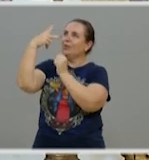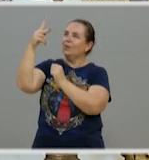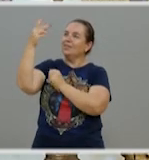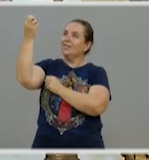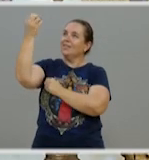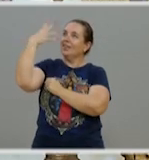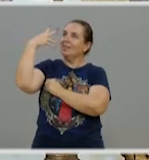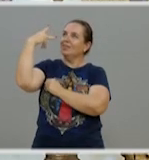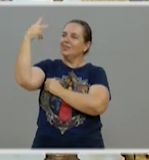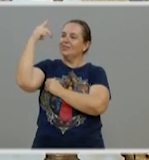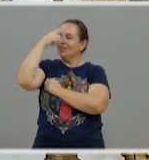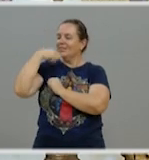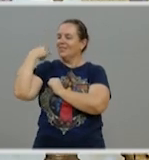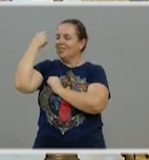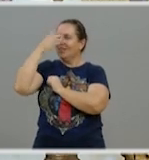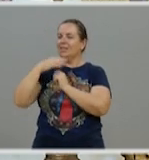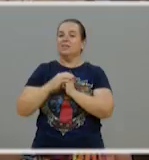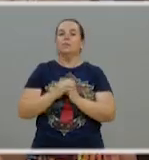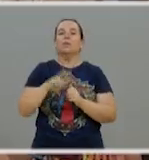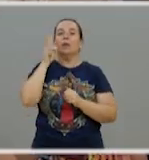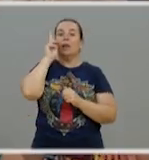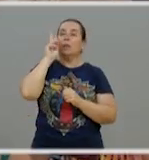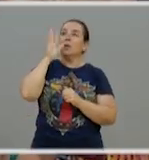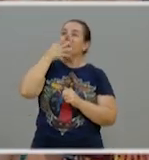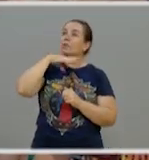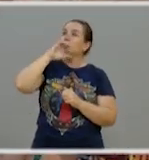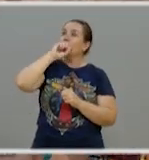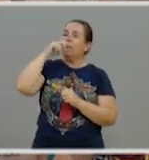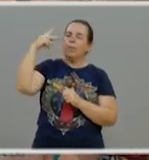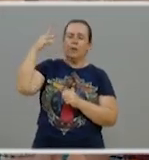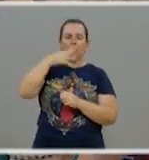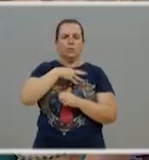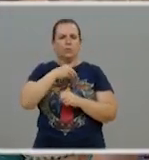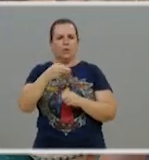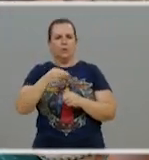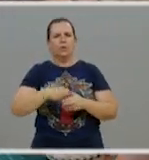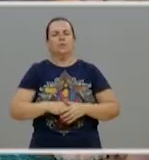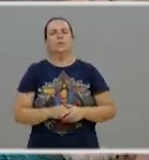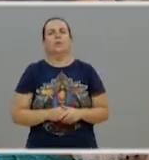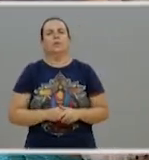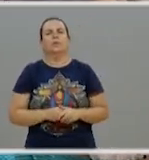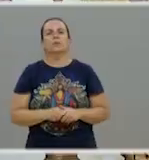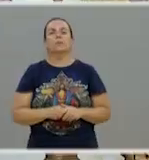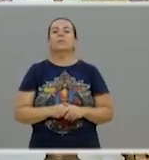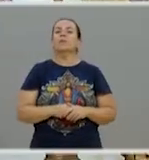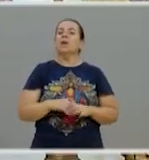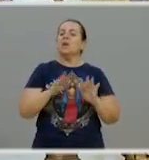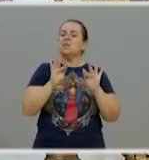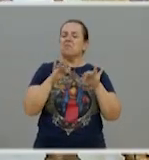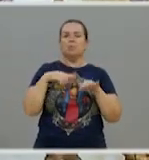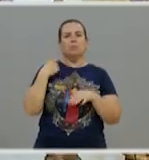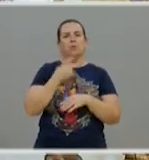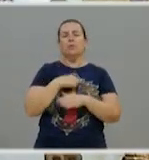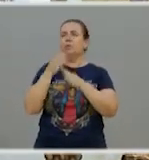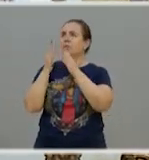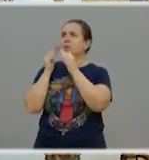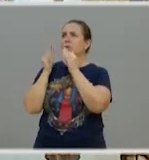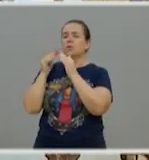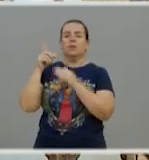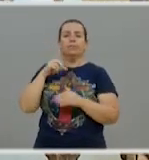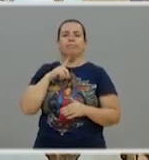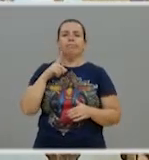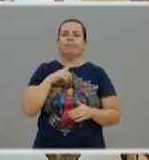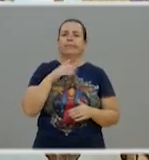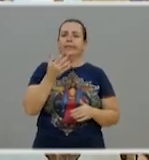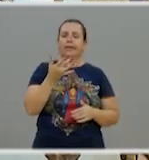junto a vós, na luz da vossa face. Lembrai-vos, ó Pai, dos vossos filhos. Enfim, nós os